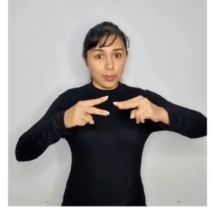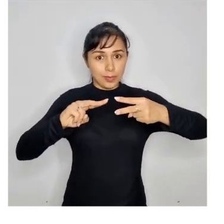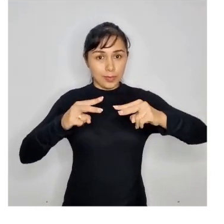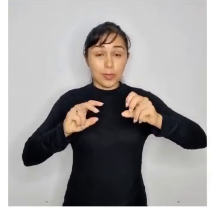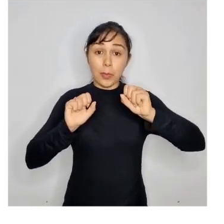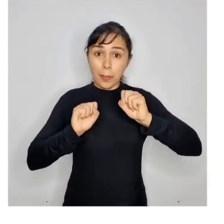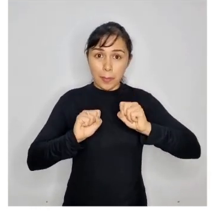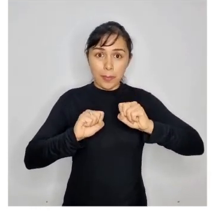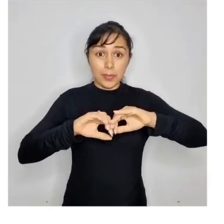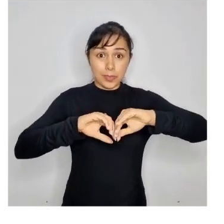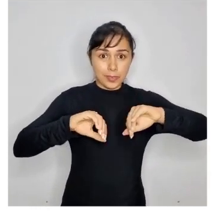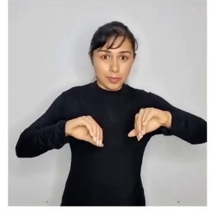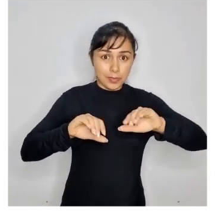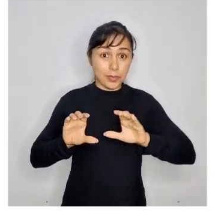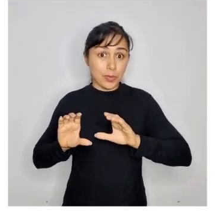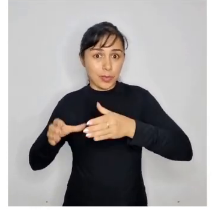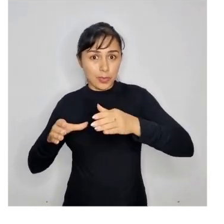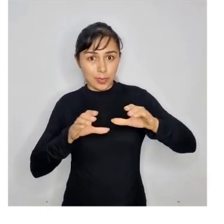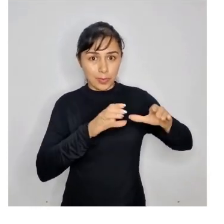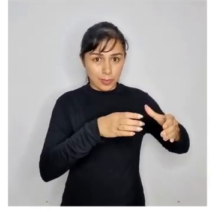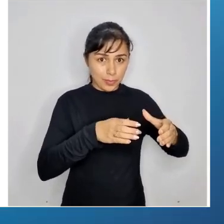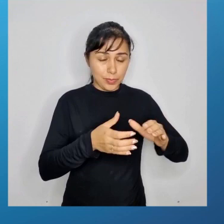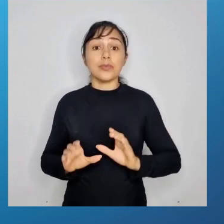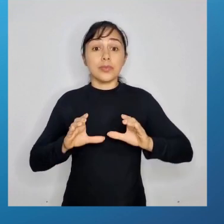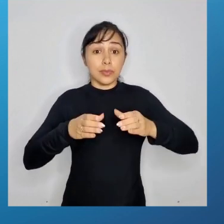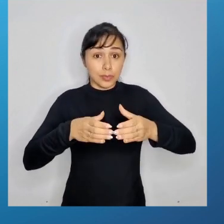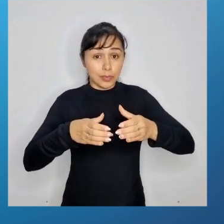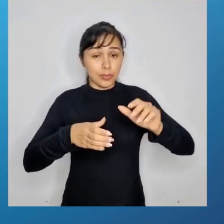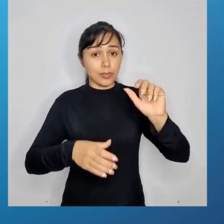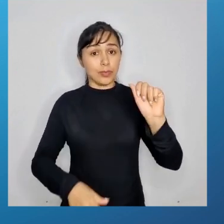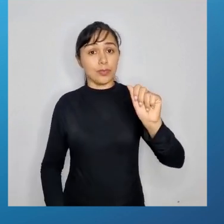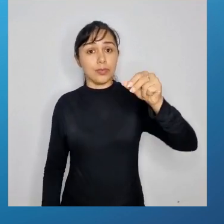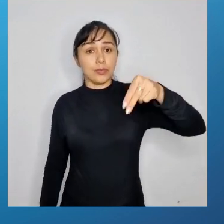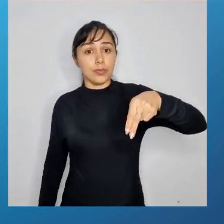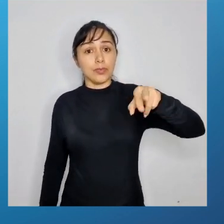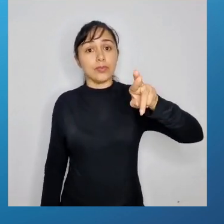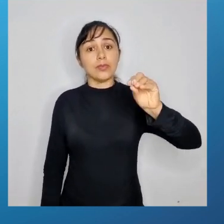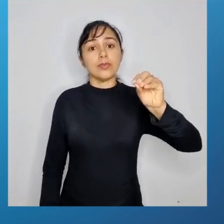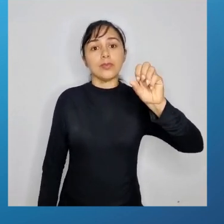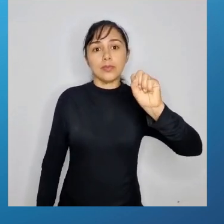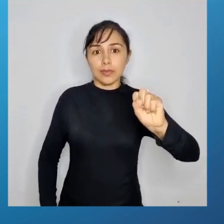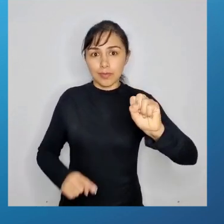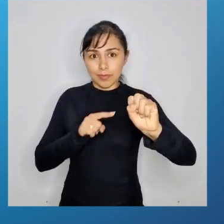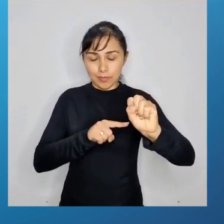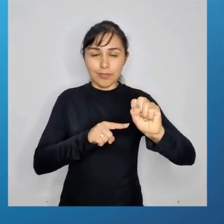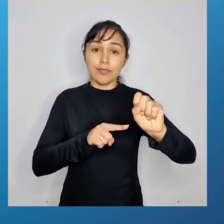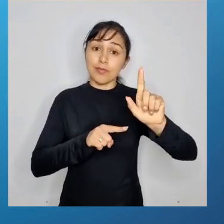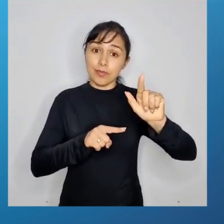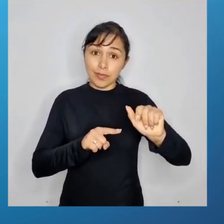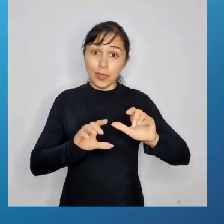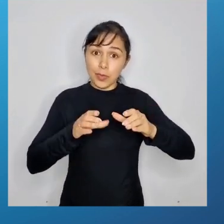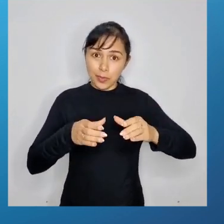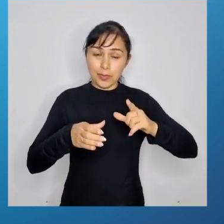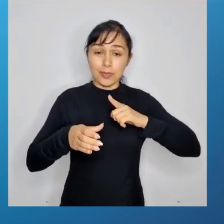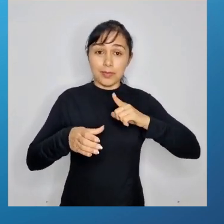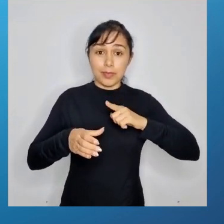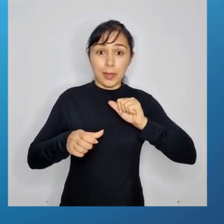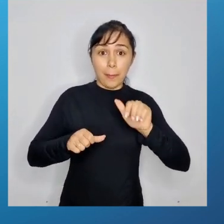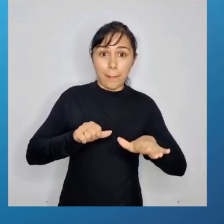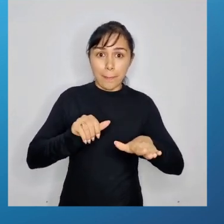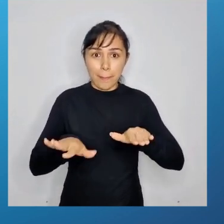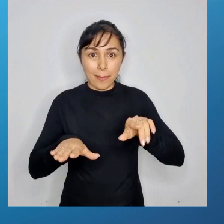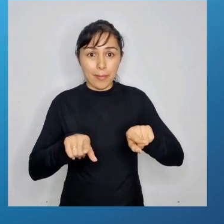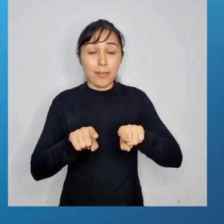anuros, urodelos e giminofionos. Os anuros são aqueles que possuem patas, entretanto não apresentam